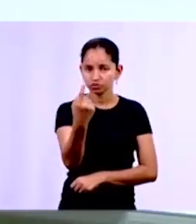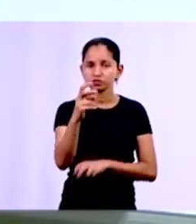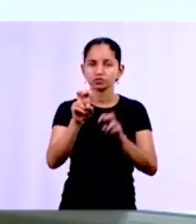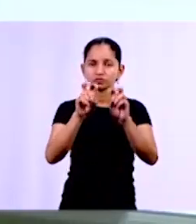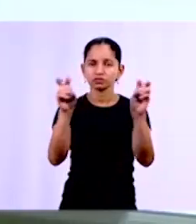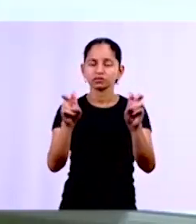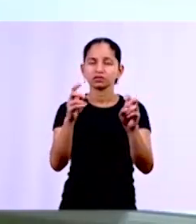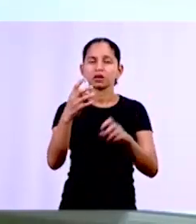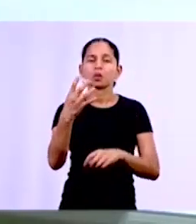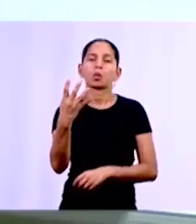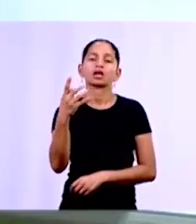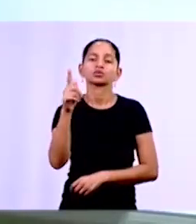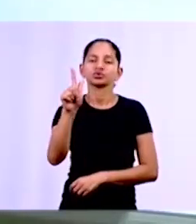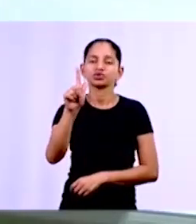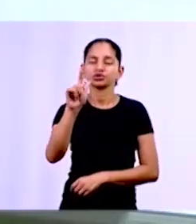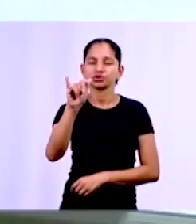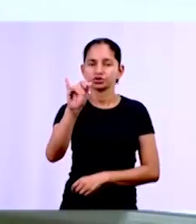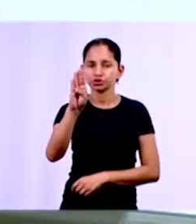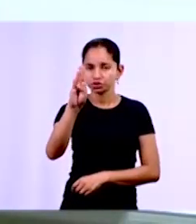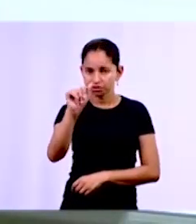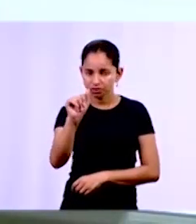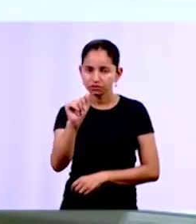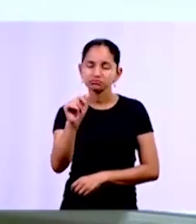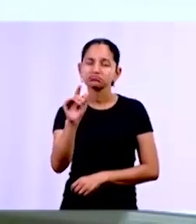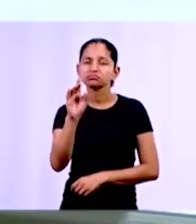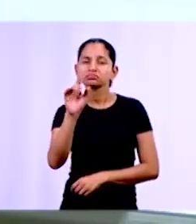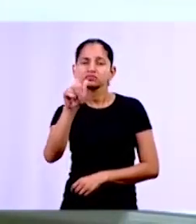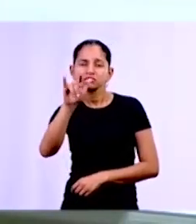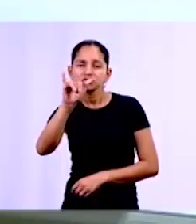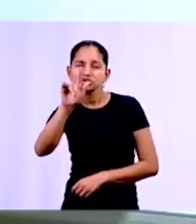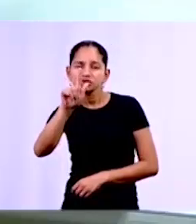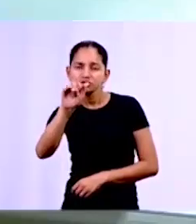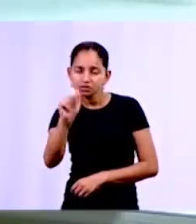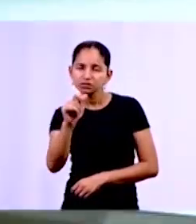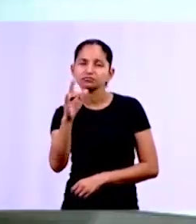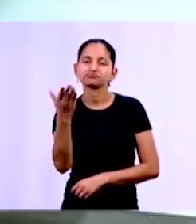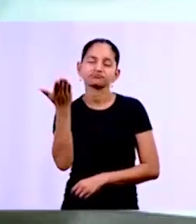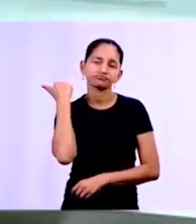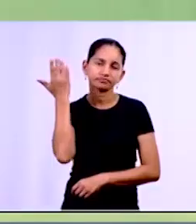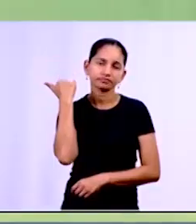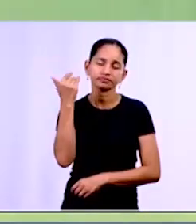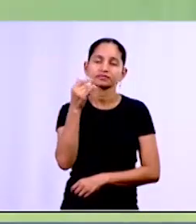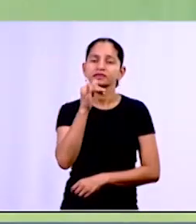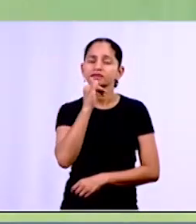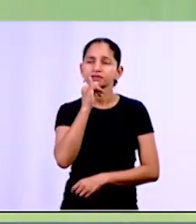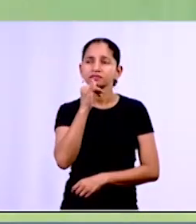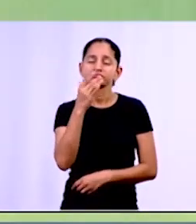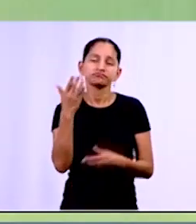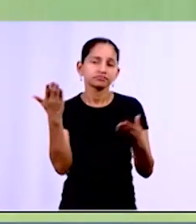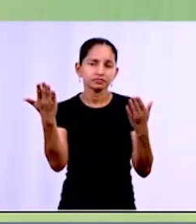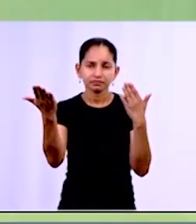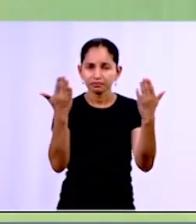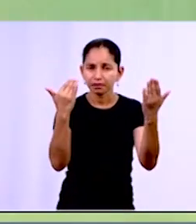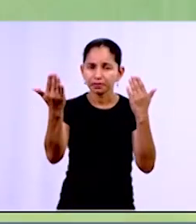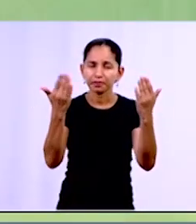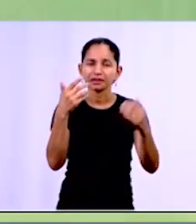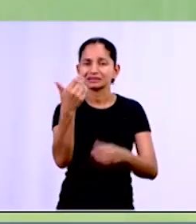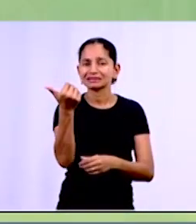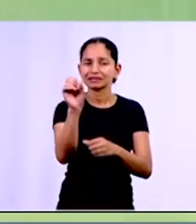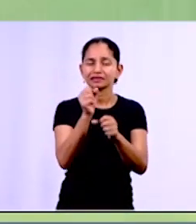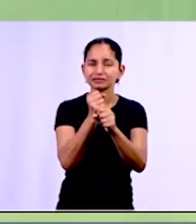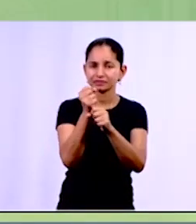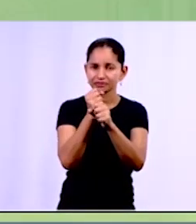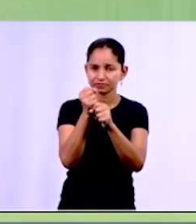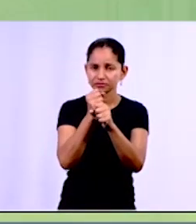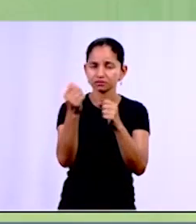Era o 4 GHz, quer dizer, ele era bem veloz, 4 GHz. O i7 hoje, gente, quer dizer, 10 anos